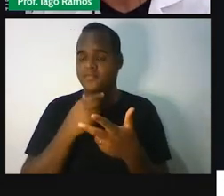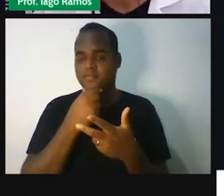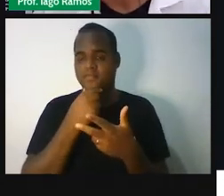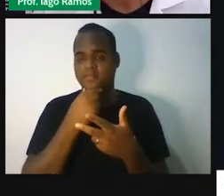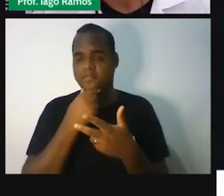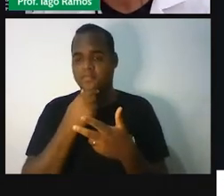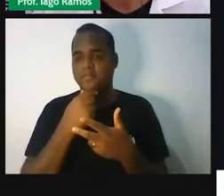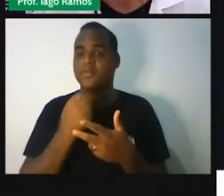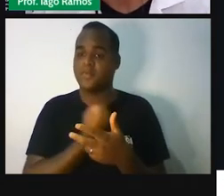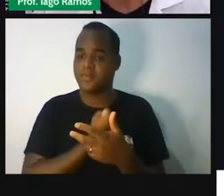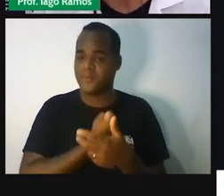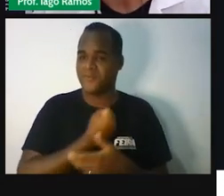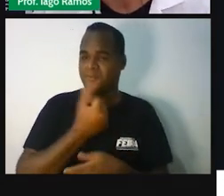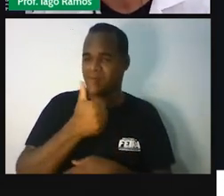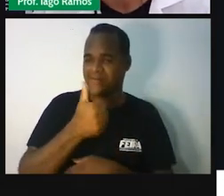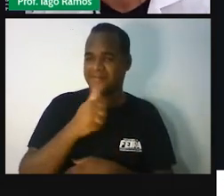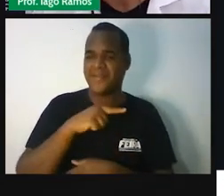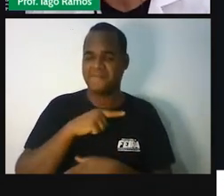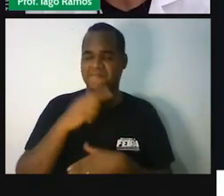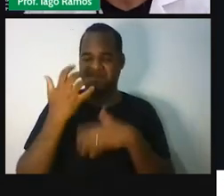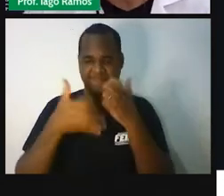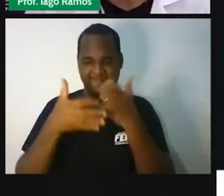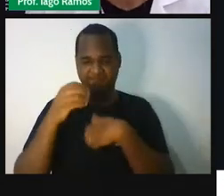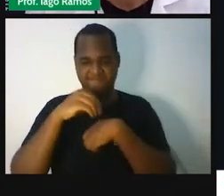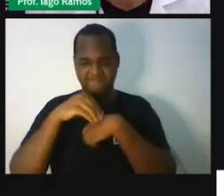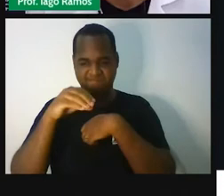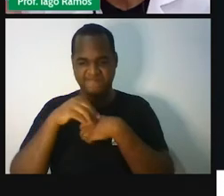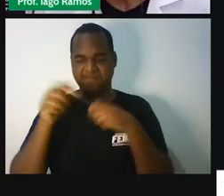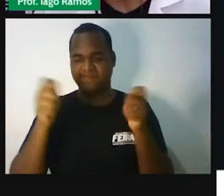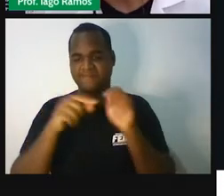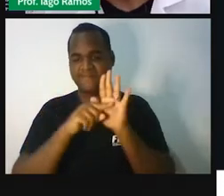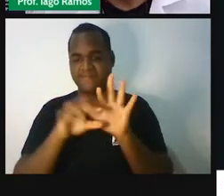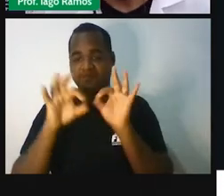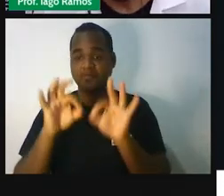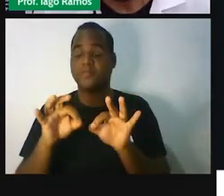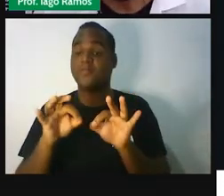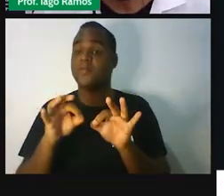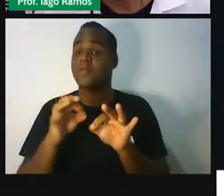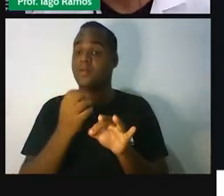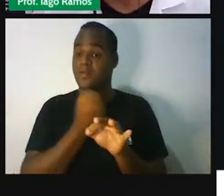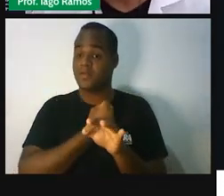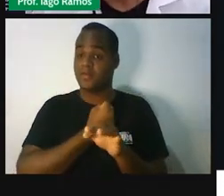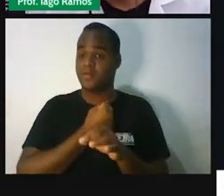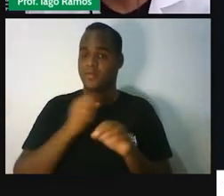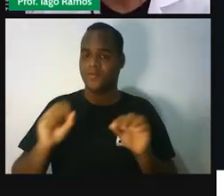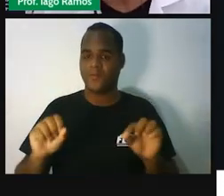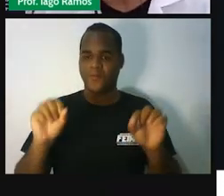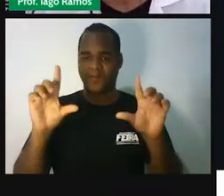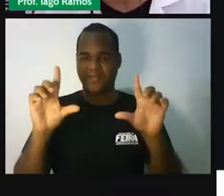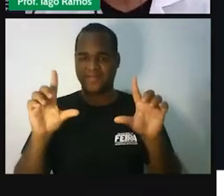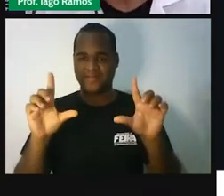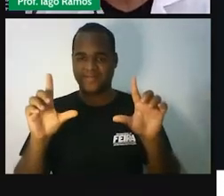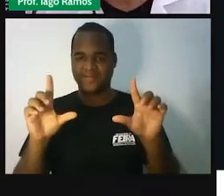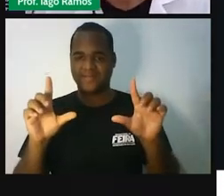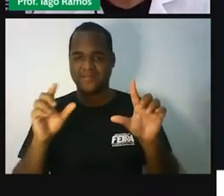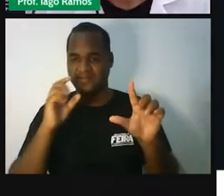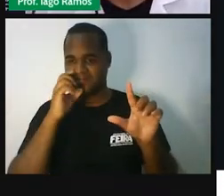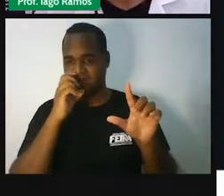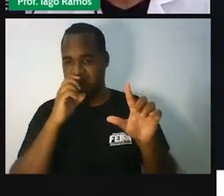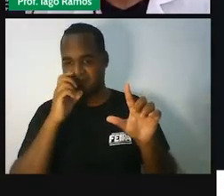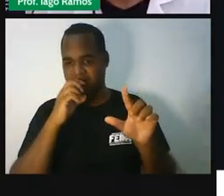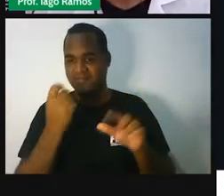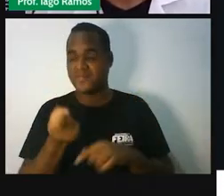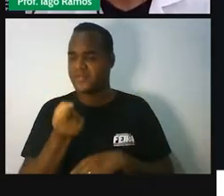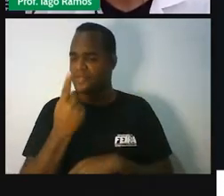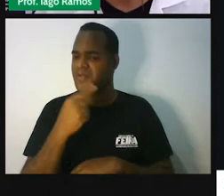Essa aula número 11, belezinha? Bom, vamos para o quadro. É meio estranho falar isso quando a